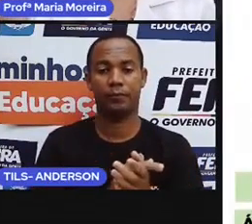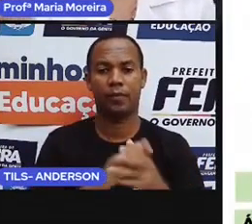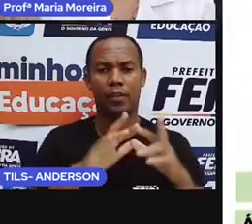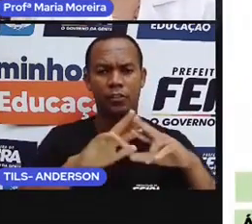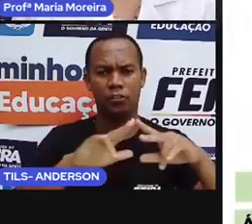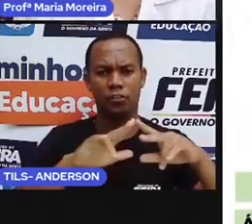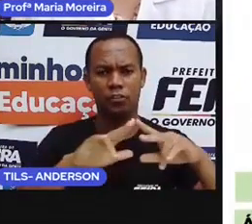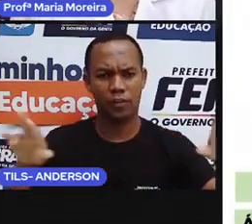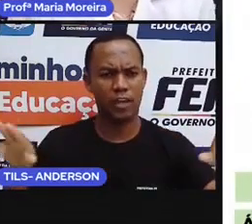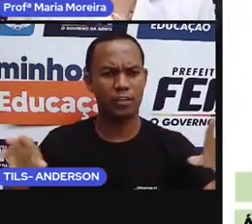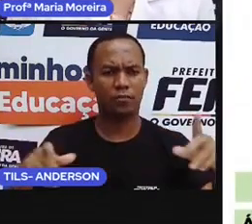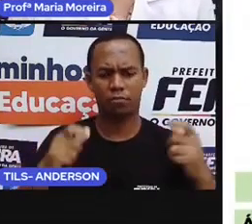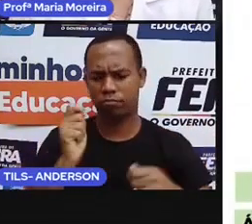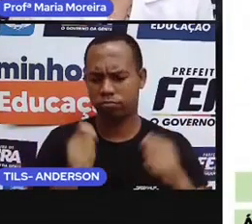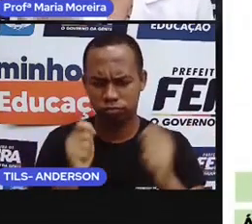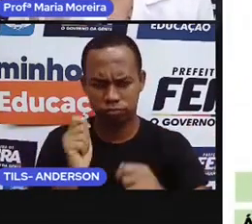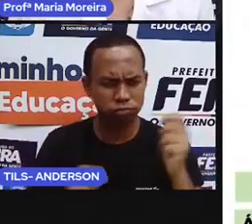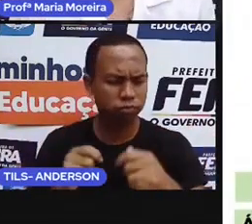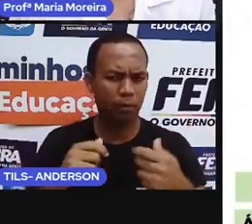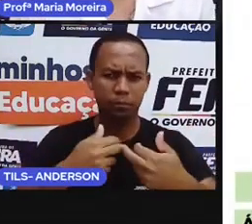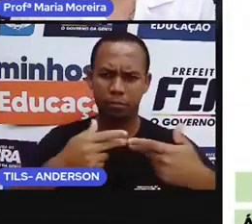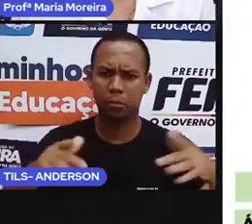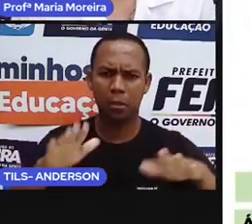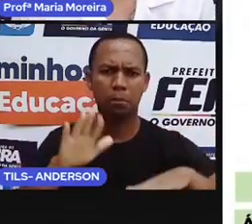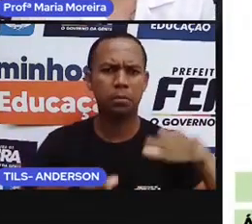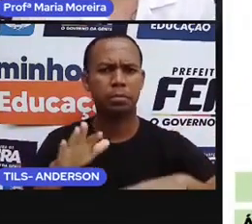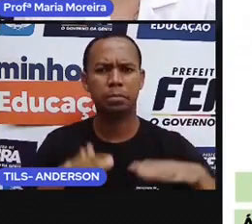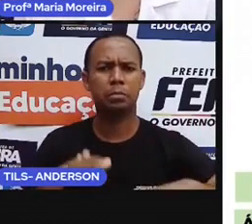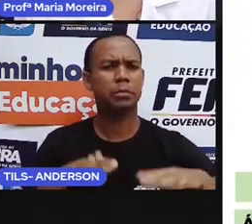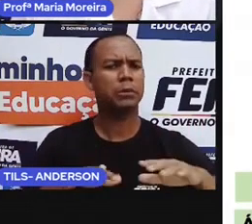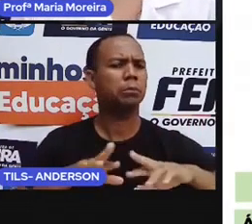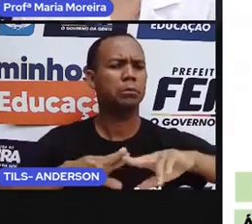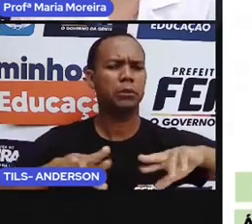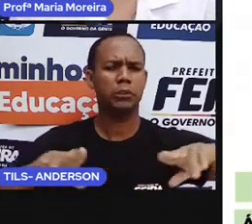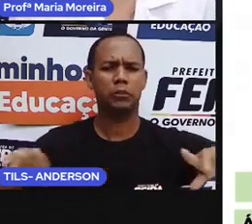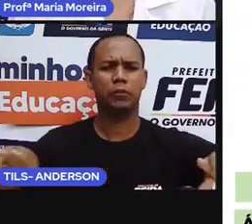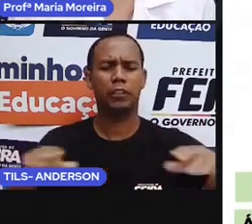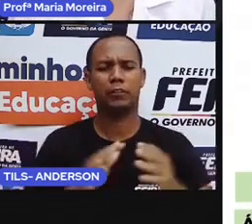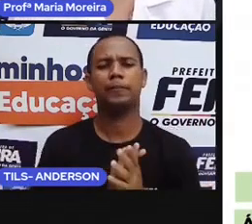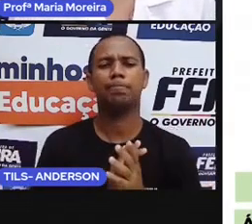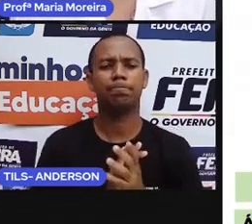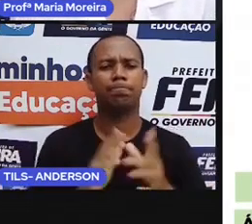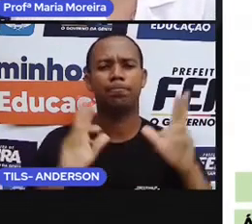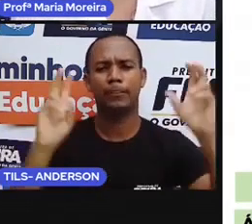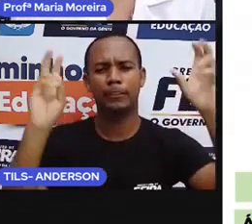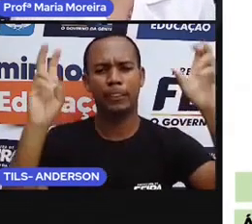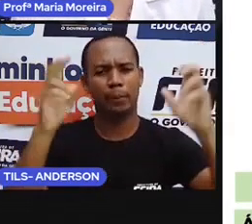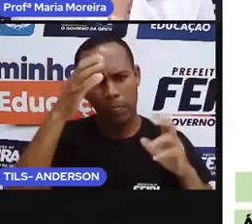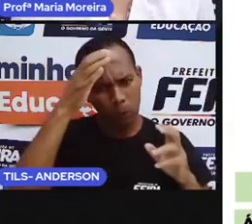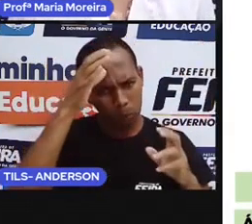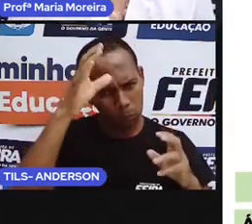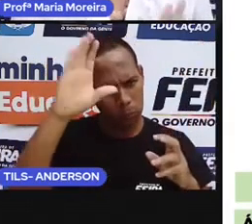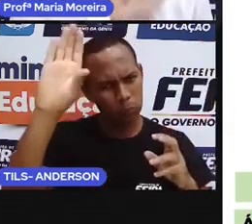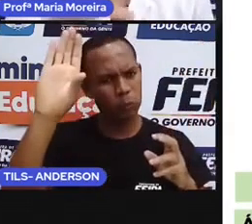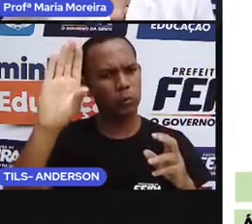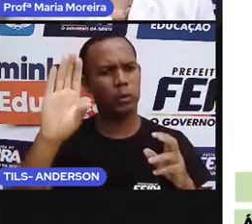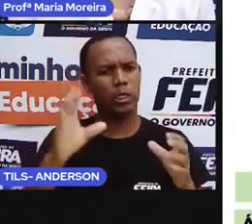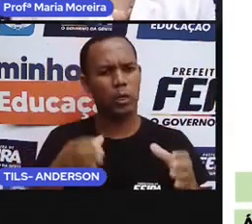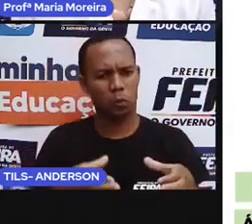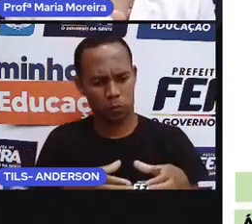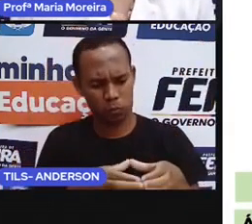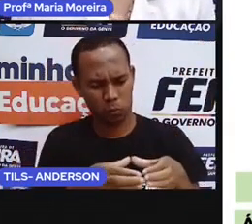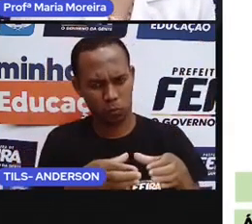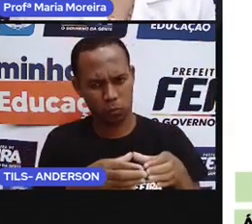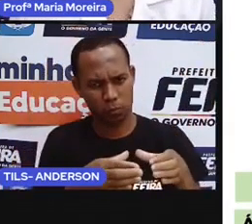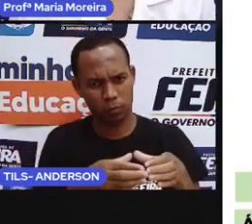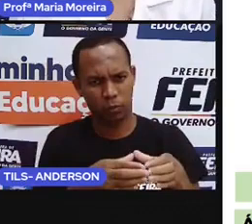instrumentos musicais, né? Vamos continuar com o nosso tema central, nossas raízes, os povos indígenas. E logo de